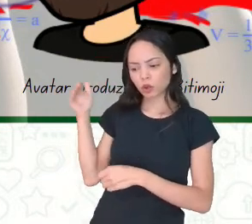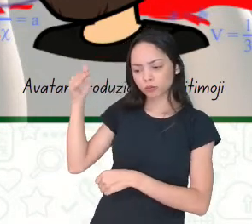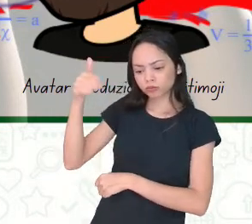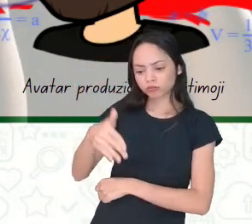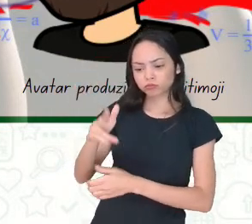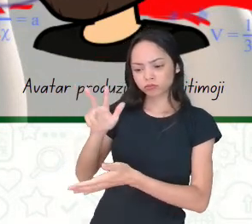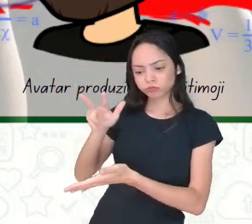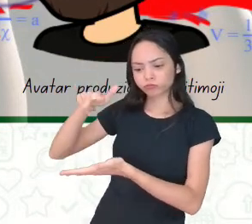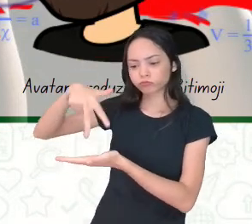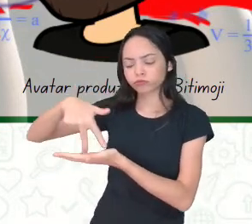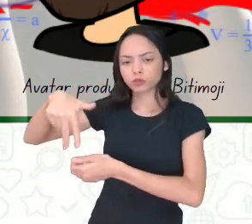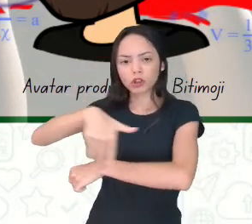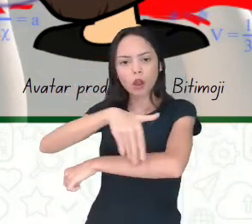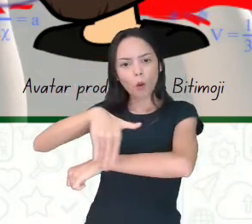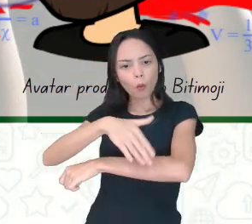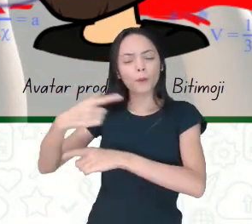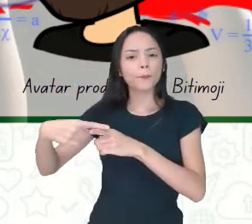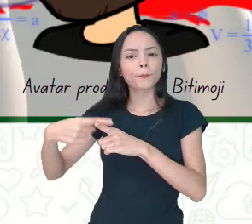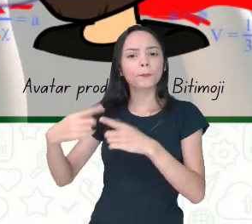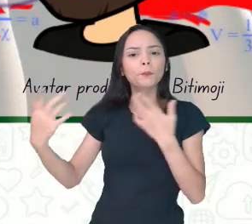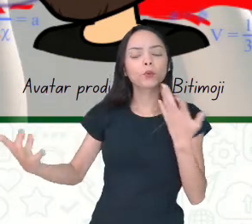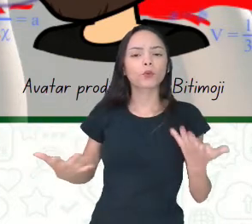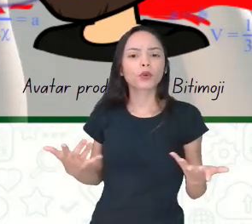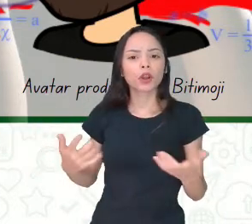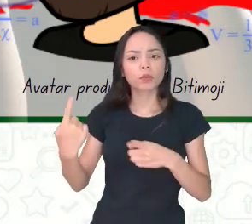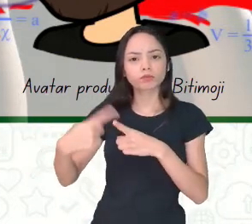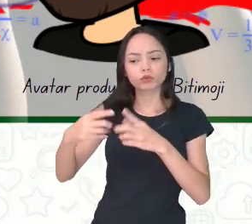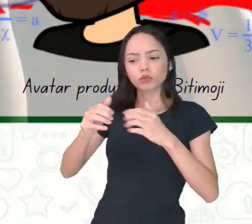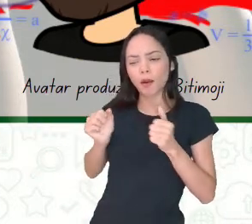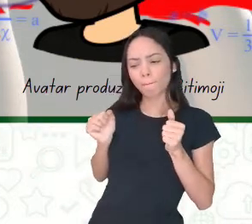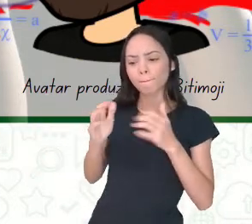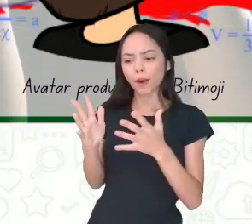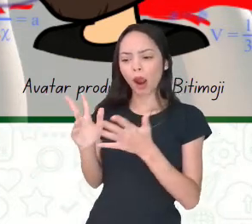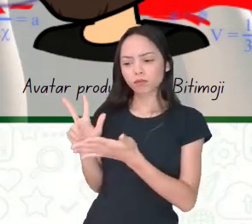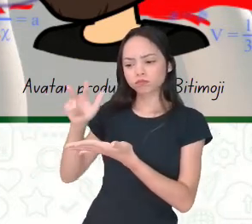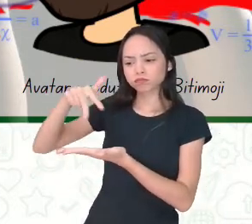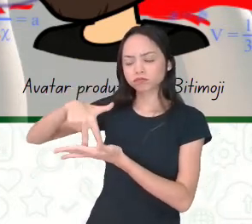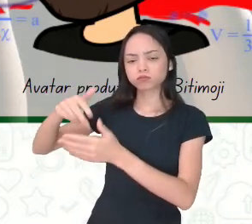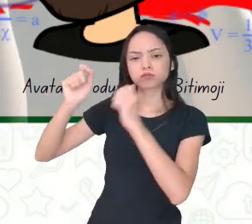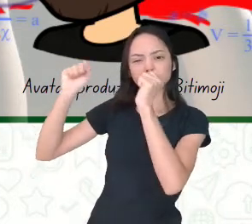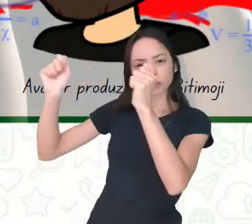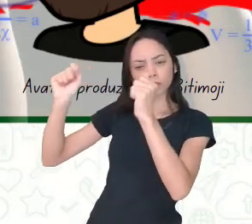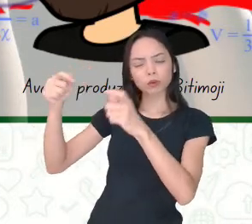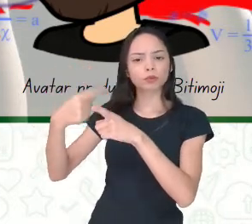por que é que elas se manifestam? Por que é que elas saem às ruas em protesto,